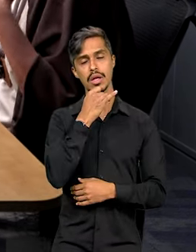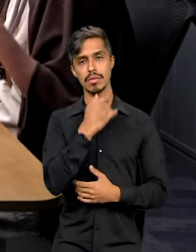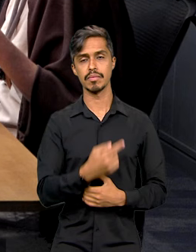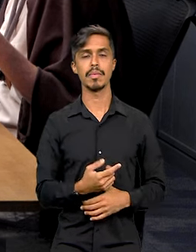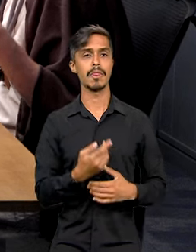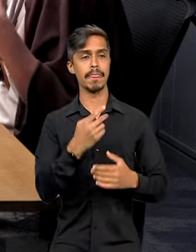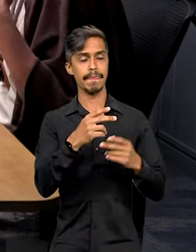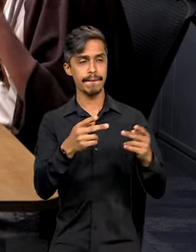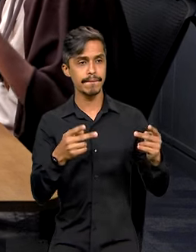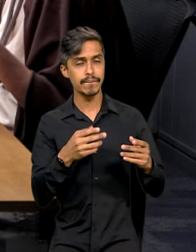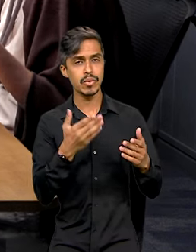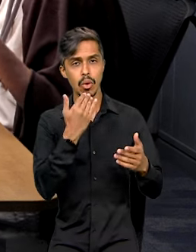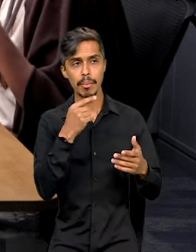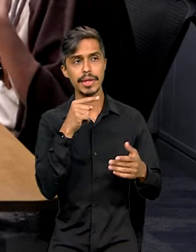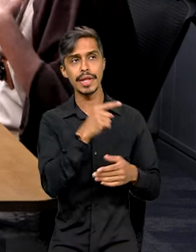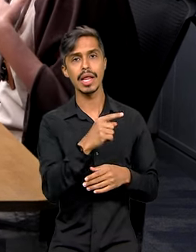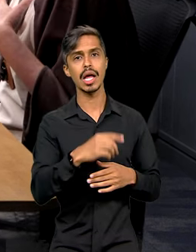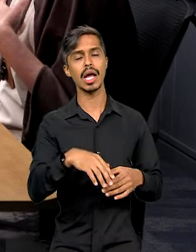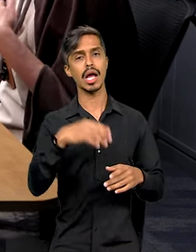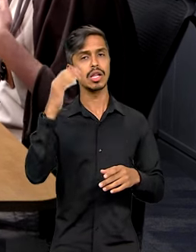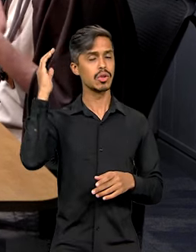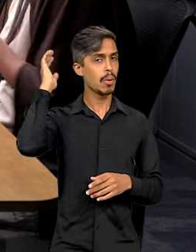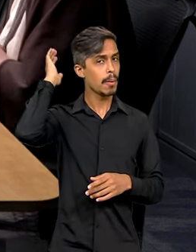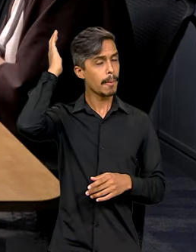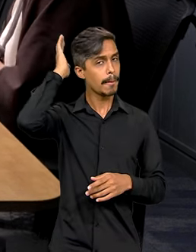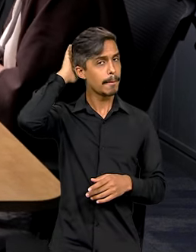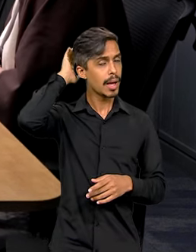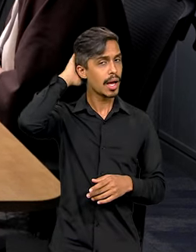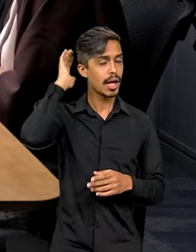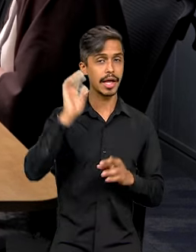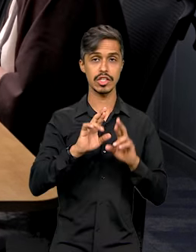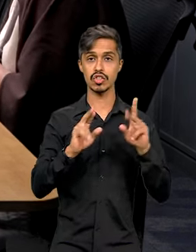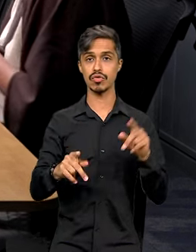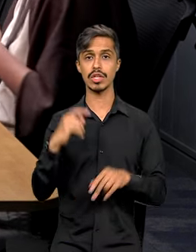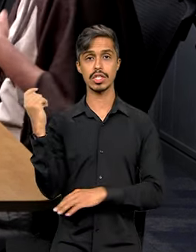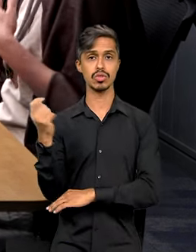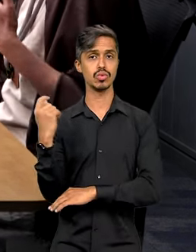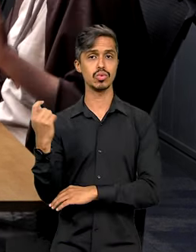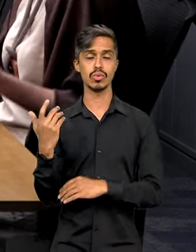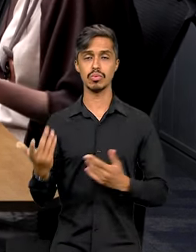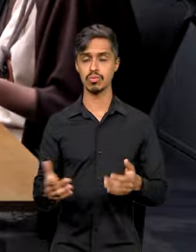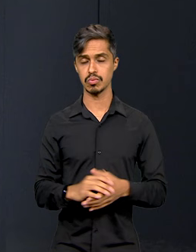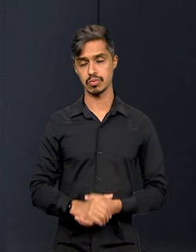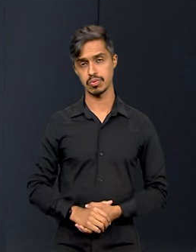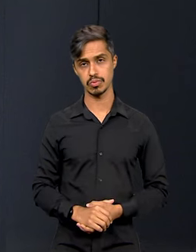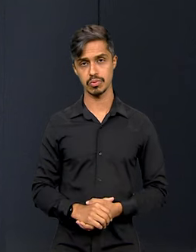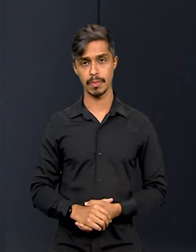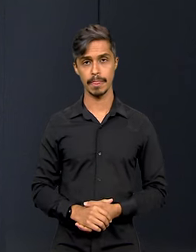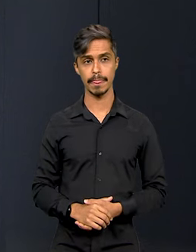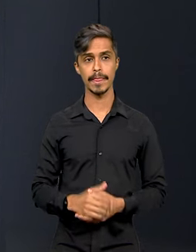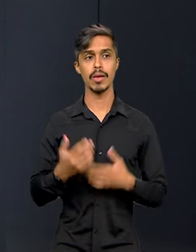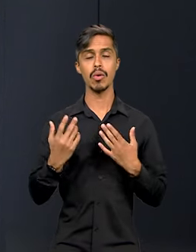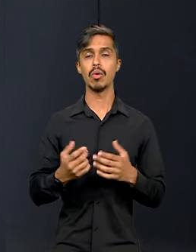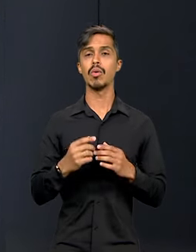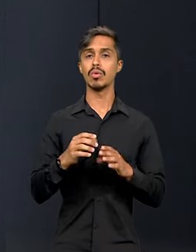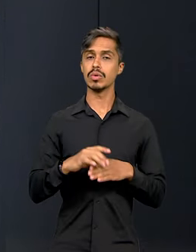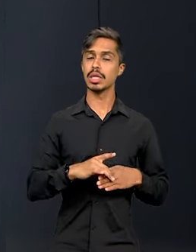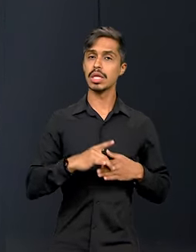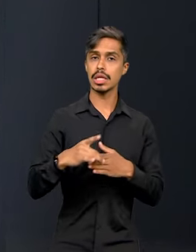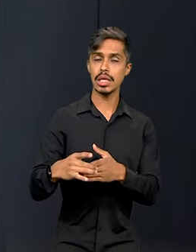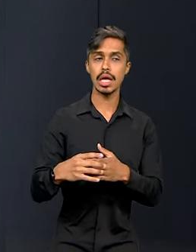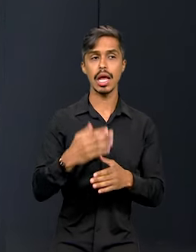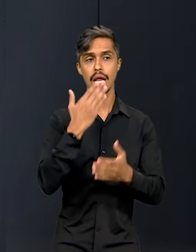por exemplo um prato no Pará não será o mesmo prato de Uma Família no Rio Grande do Sul o guia alimentar nos trouxe essa